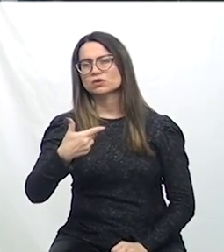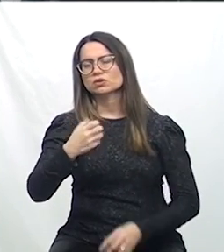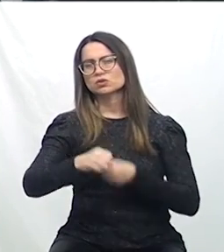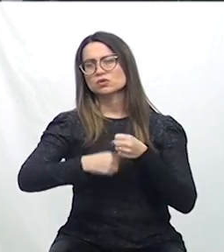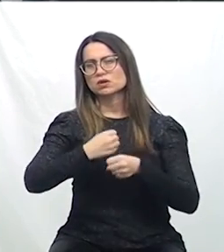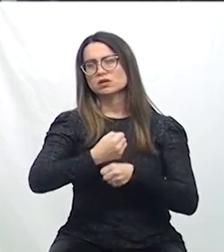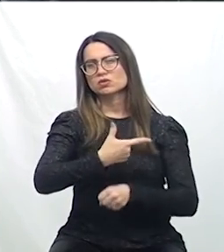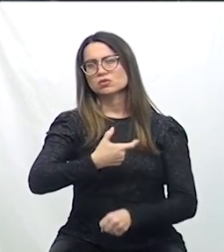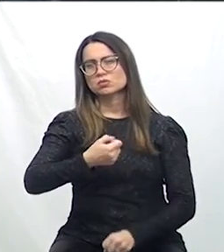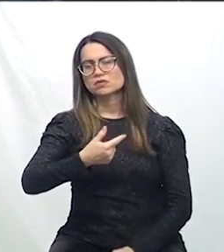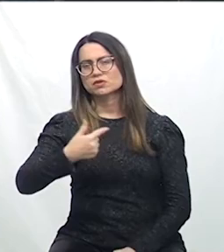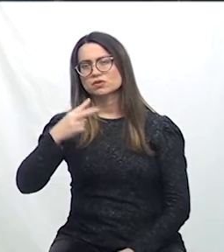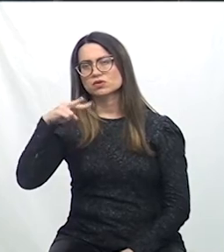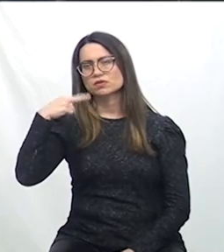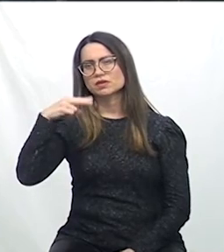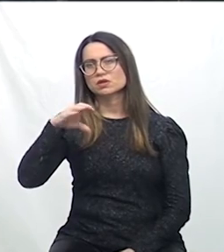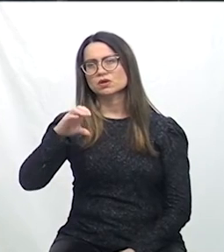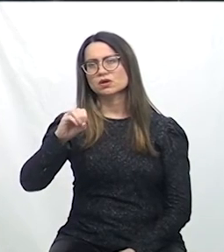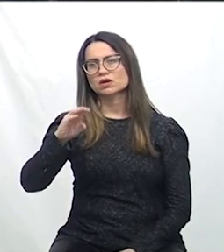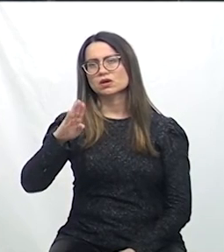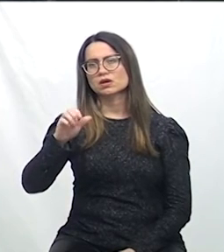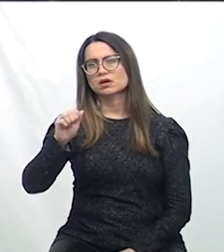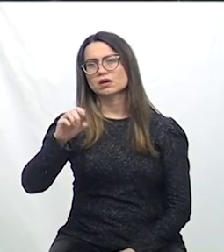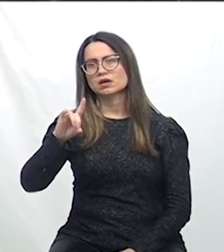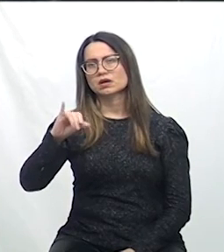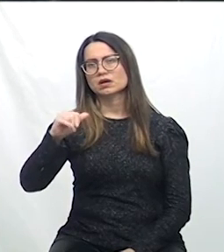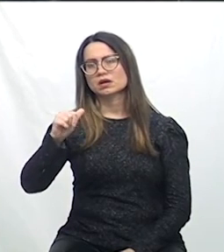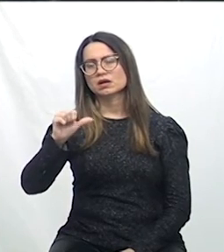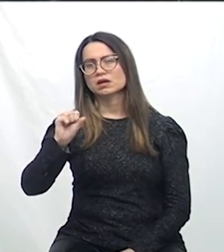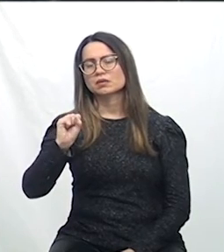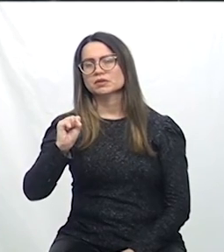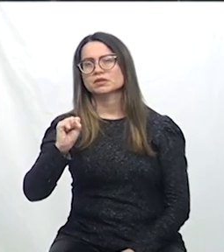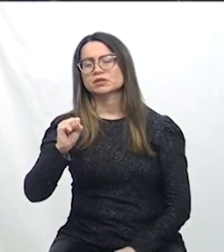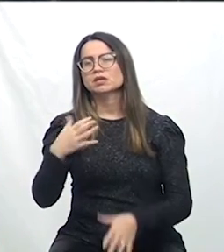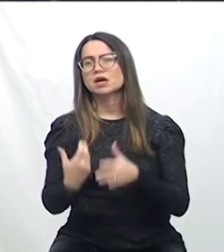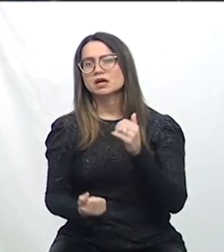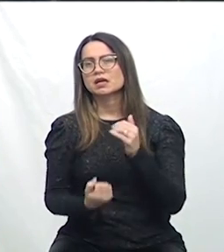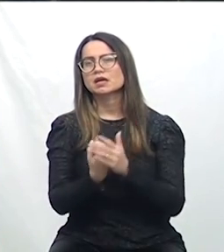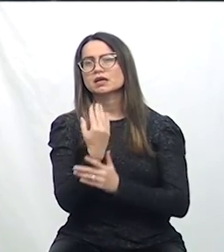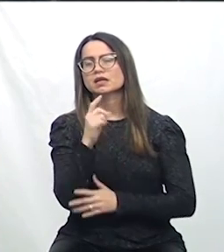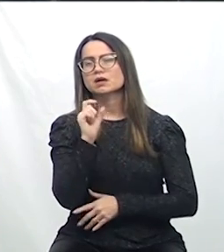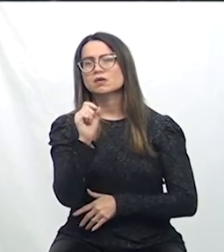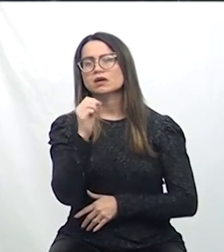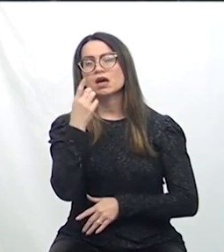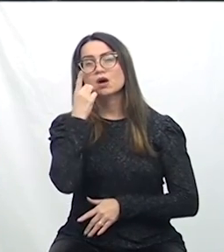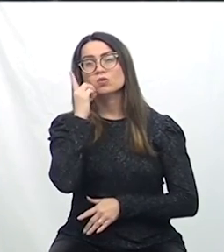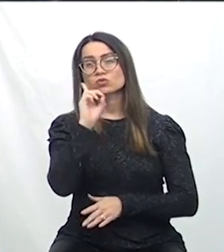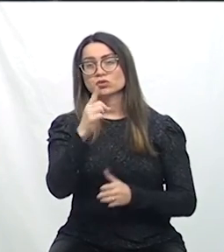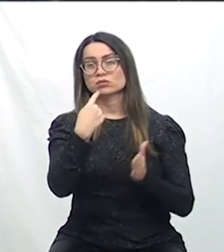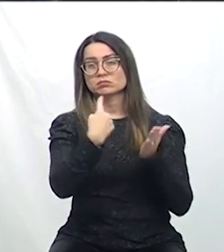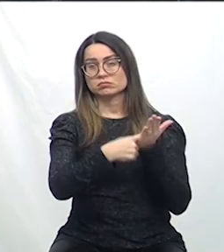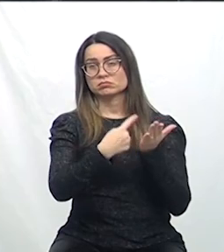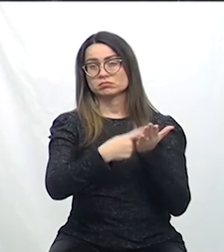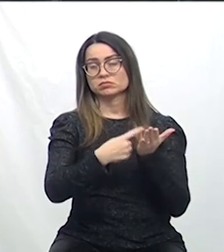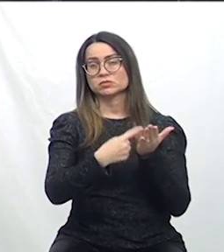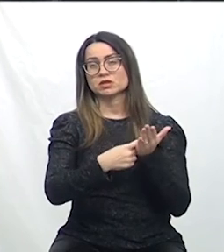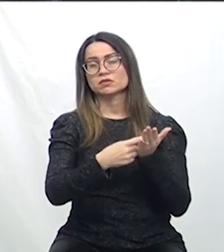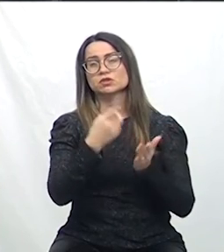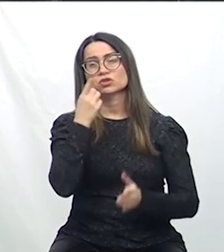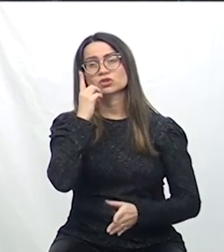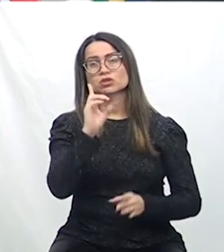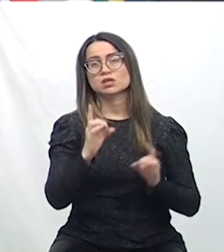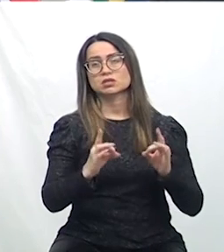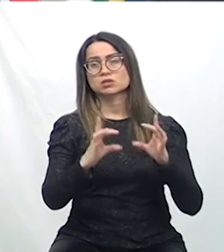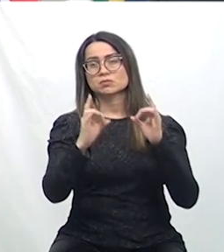PL 082/2022, de autoria do vereador Obadias Benones, que institui no calendário oficial de eventos e datas comemorativas